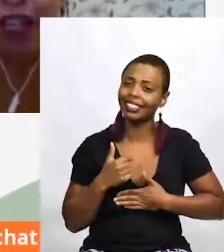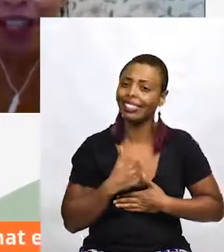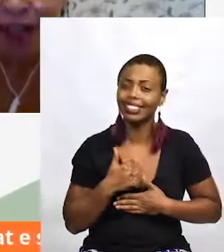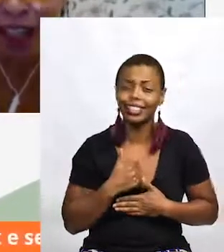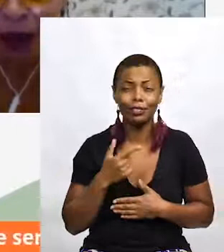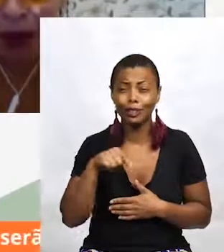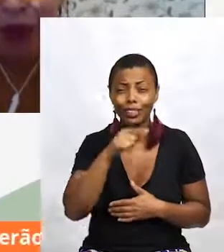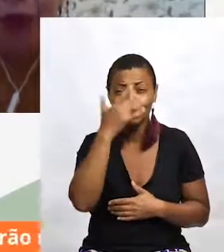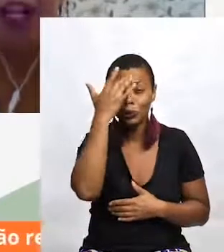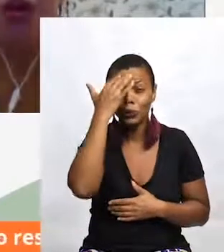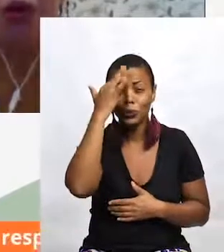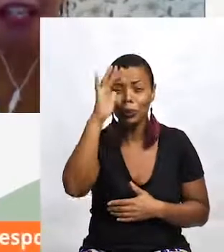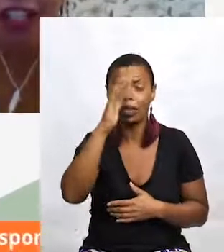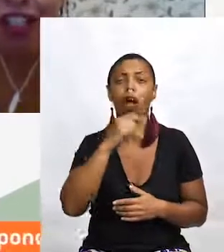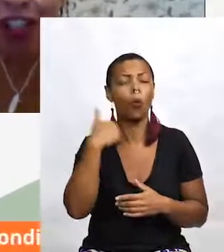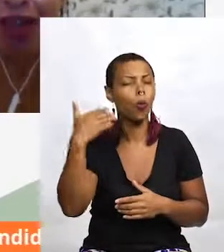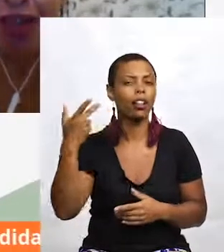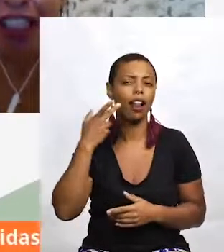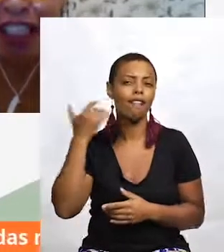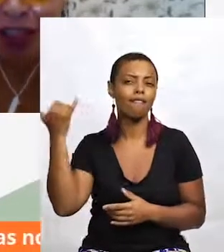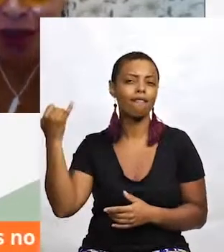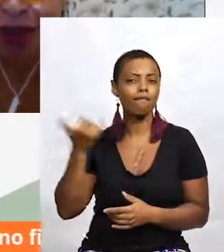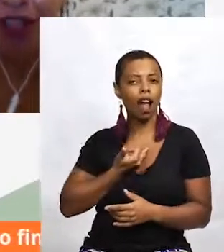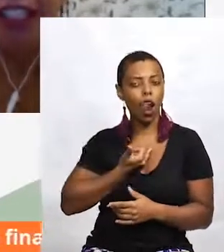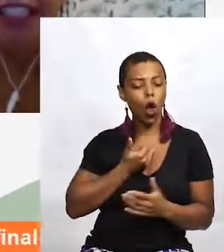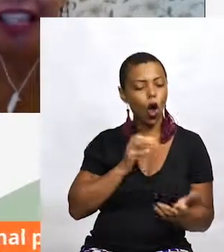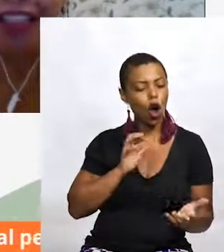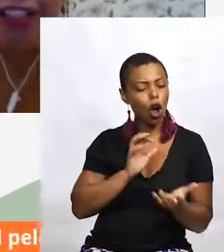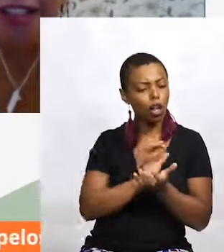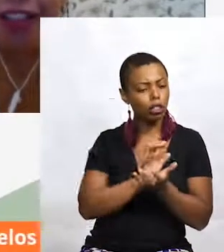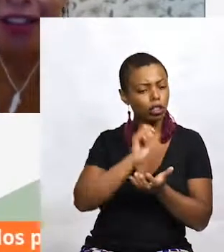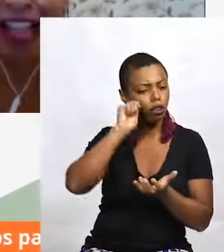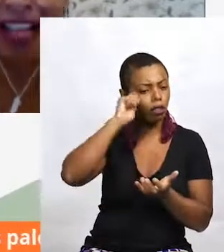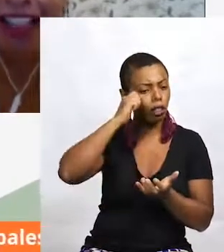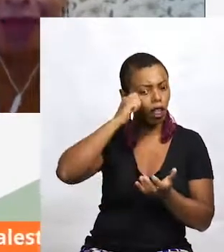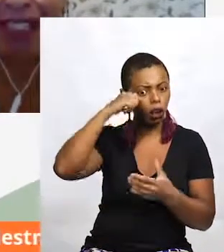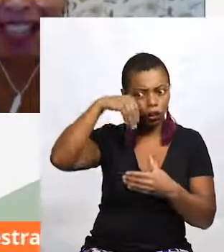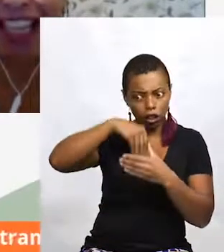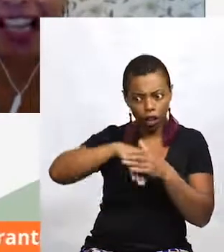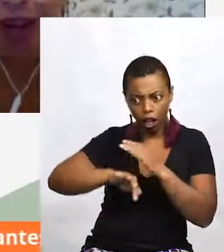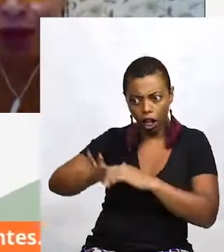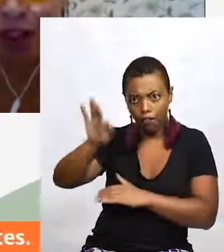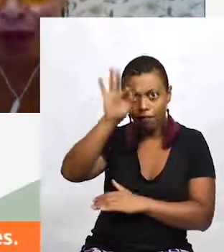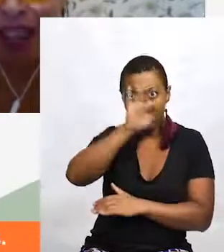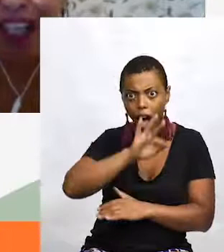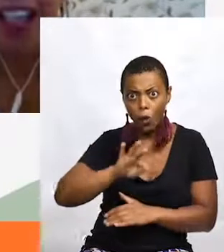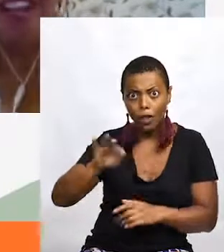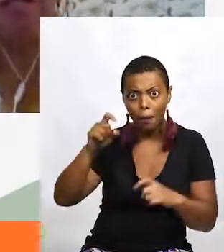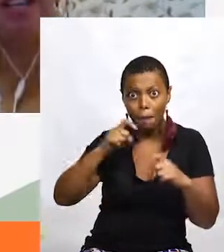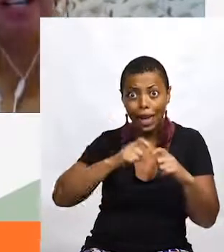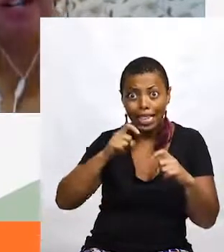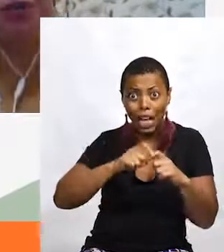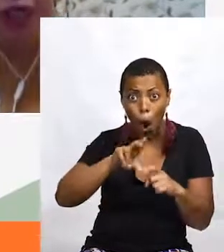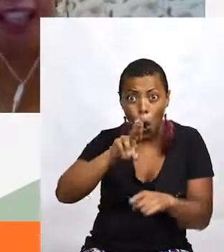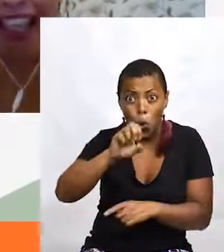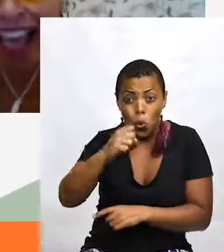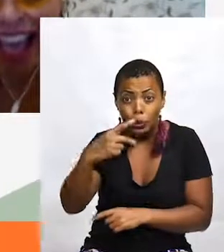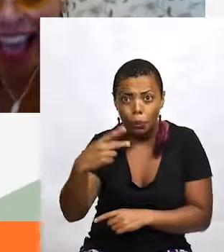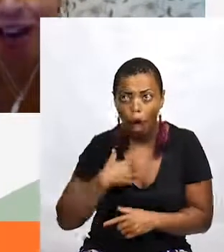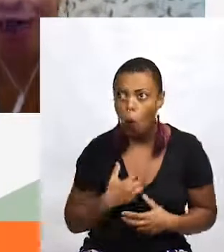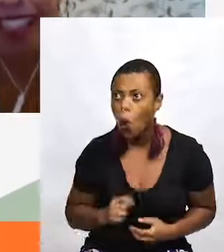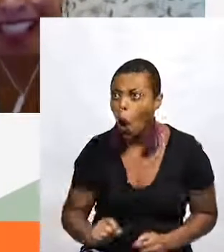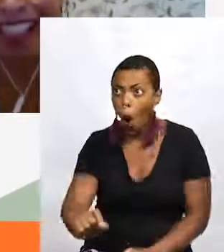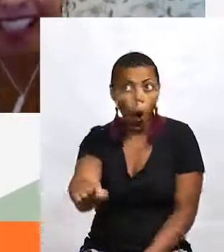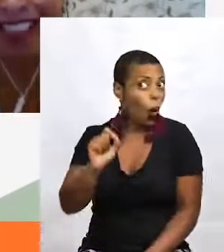ideia. Quando ele falou coletivo negro dentro da Faculdade de Medicina da USP, eu falei, o